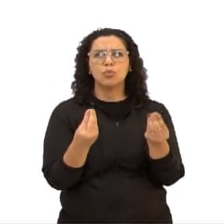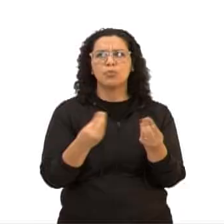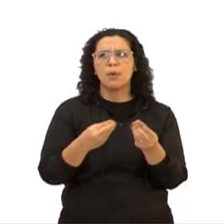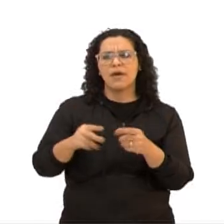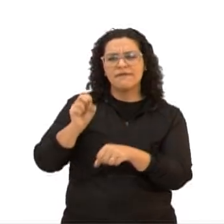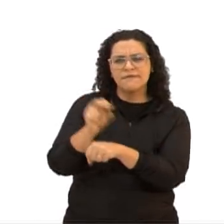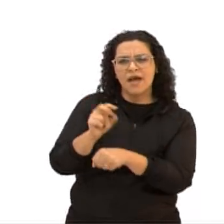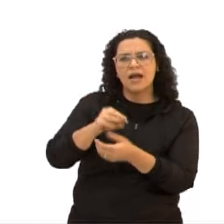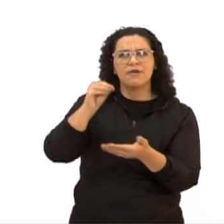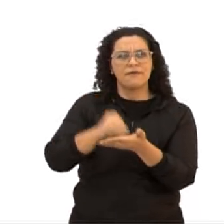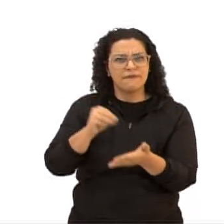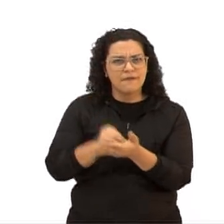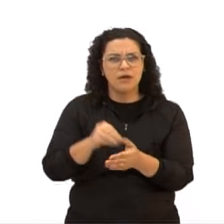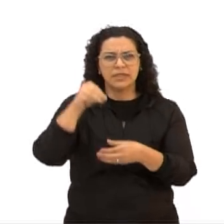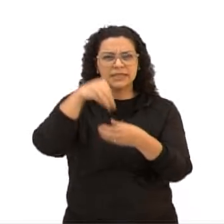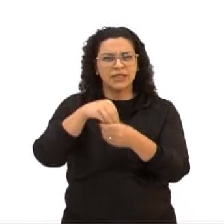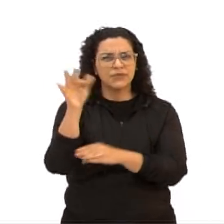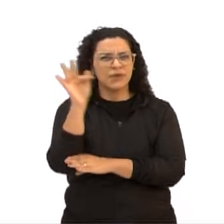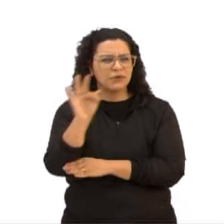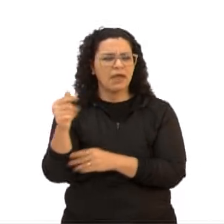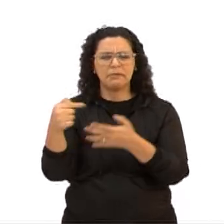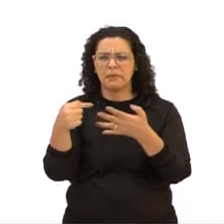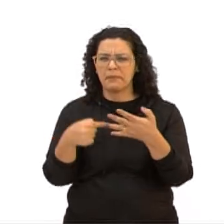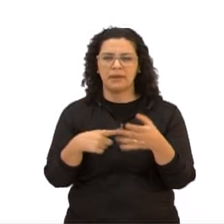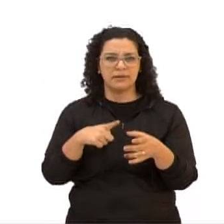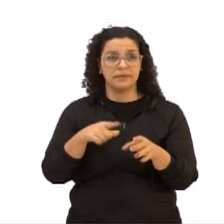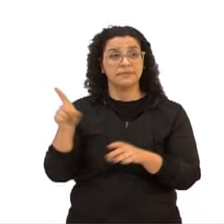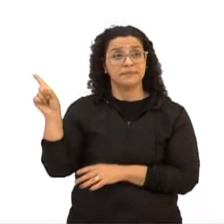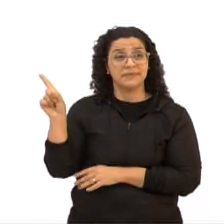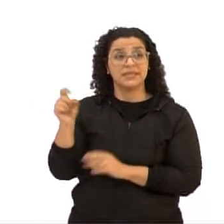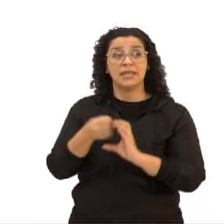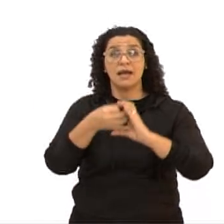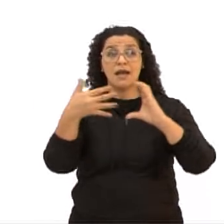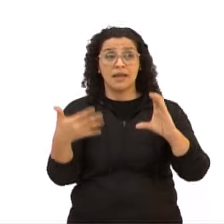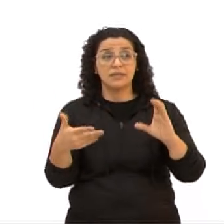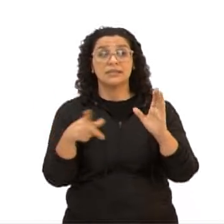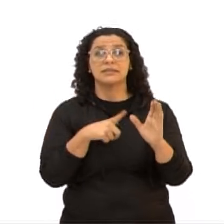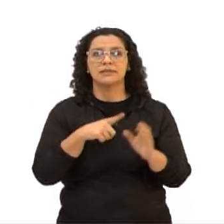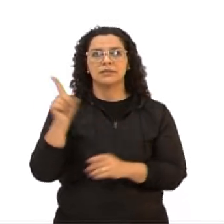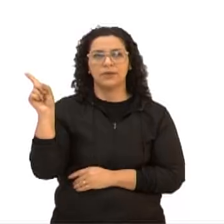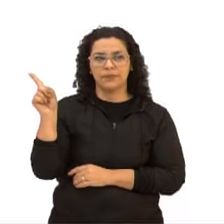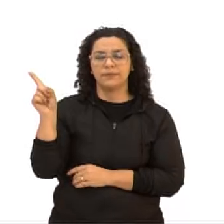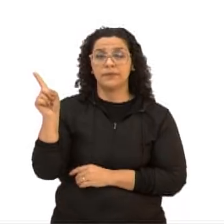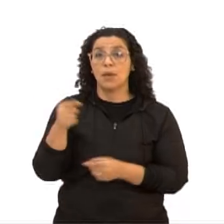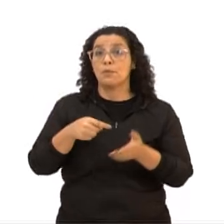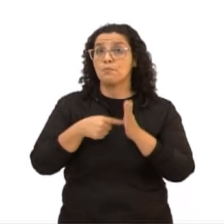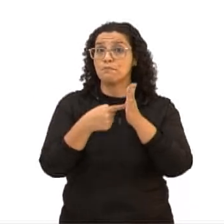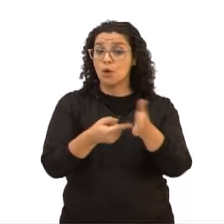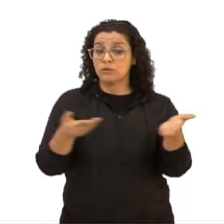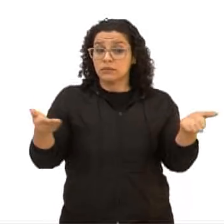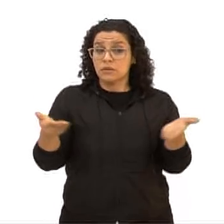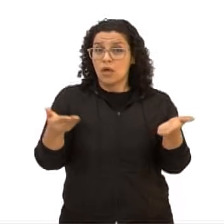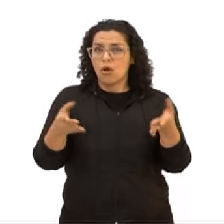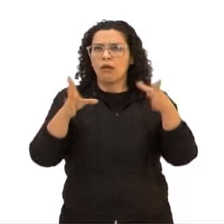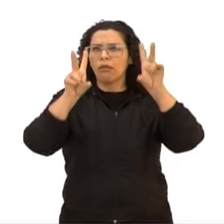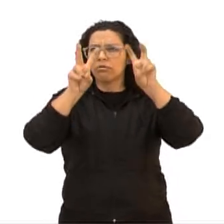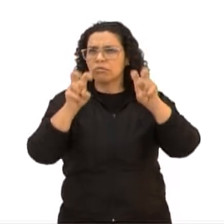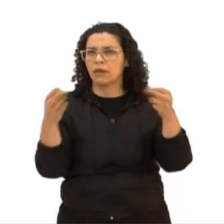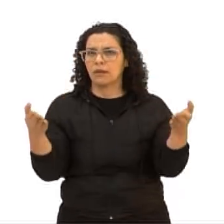cotas, vaga na universidade, essas coisas todas, tá bom? E aí temos as características dele, tá? Bem importante, retrata a